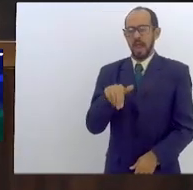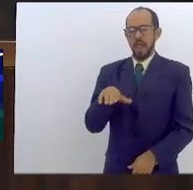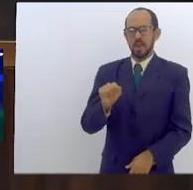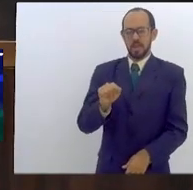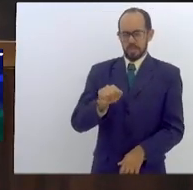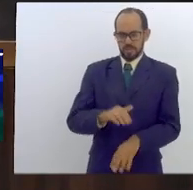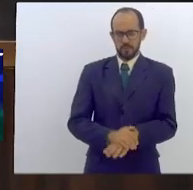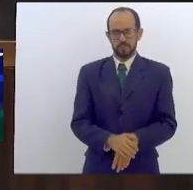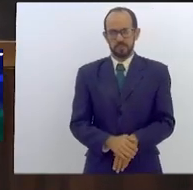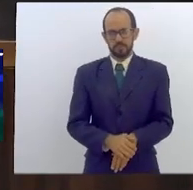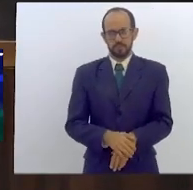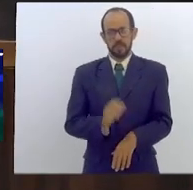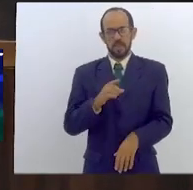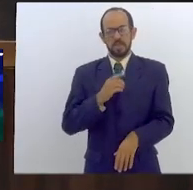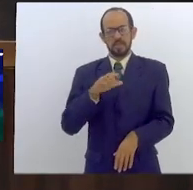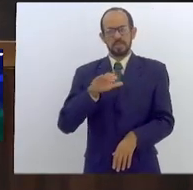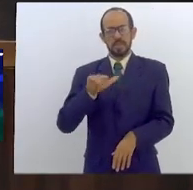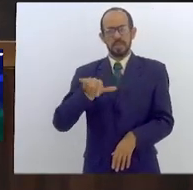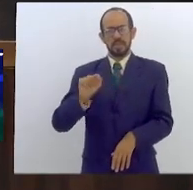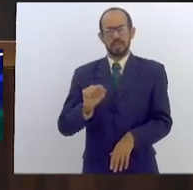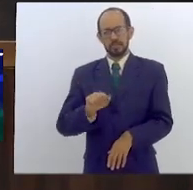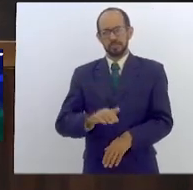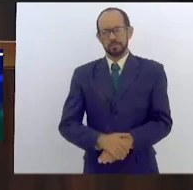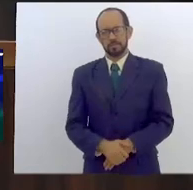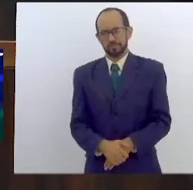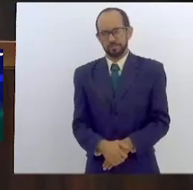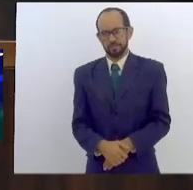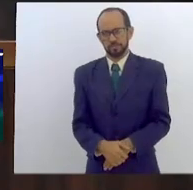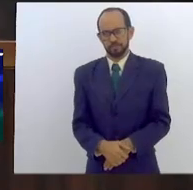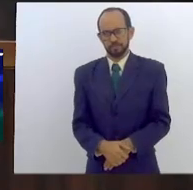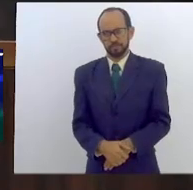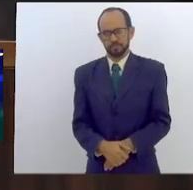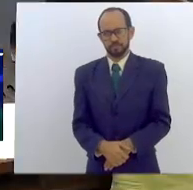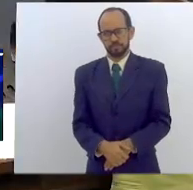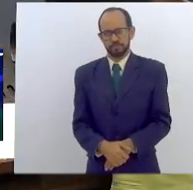Passos. Deputada Célia Jordão.